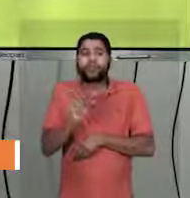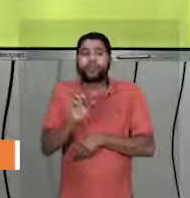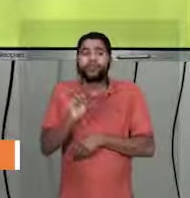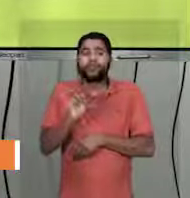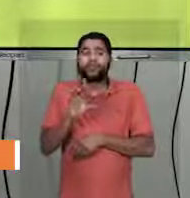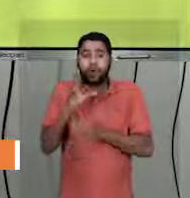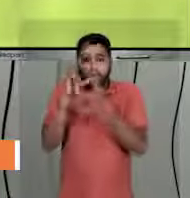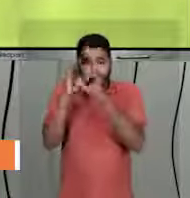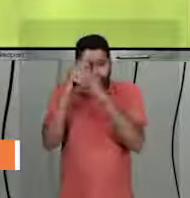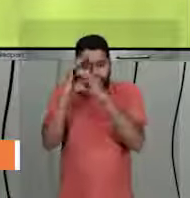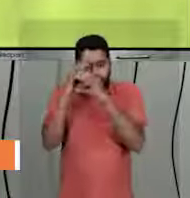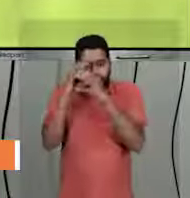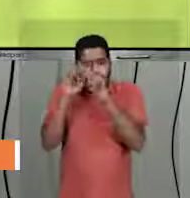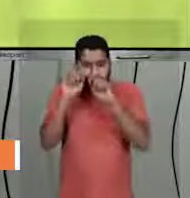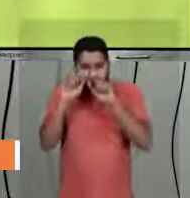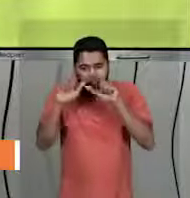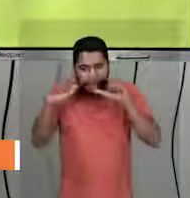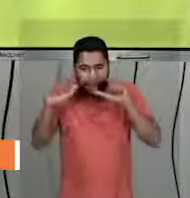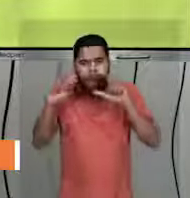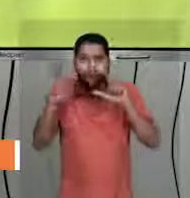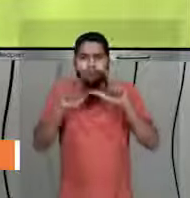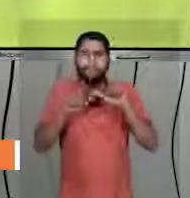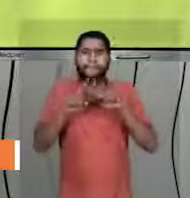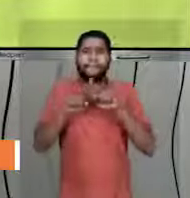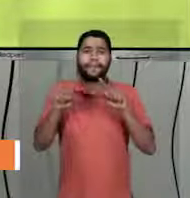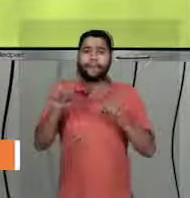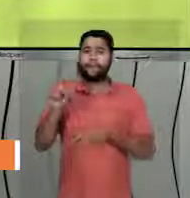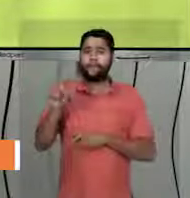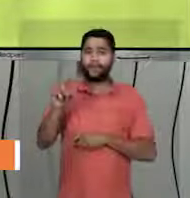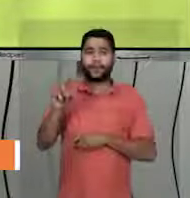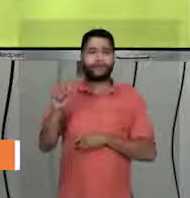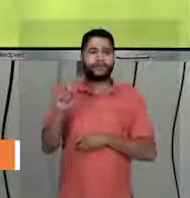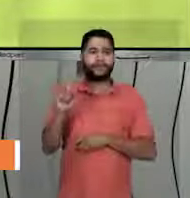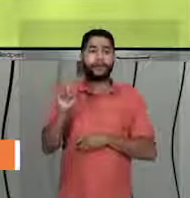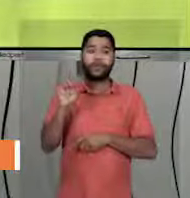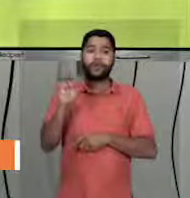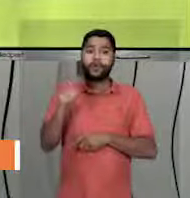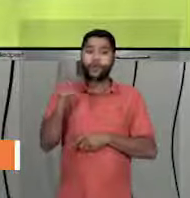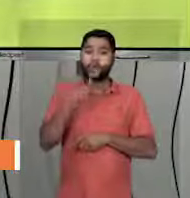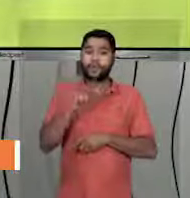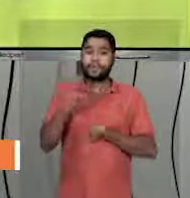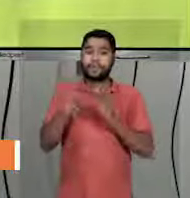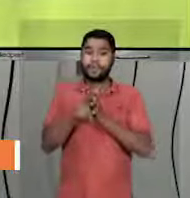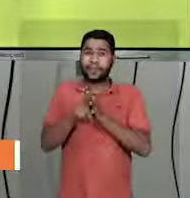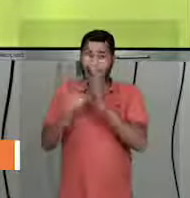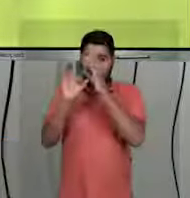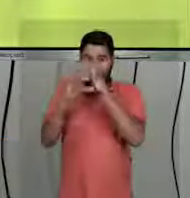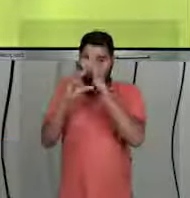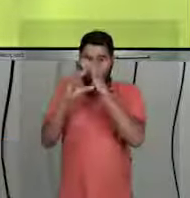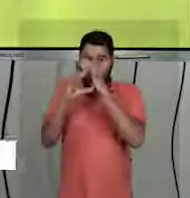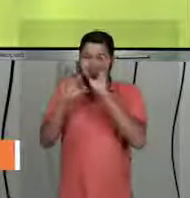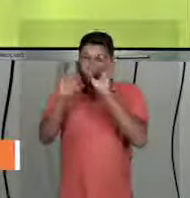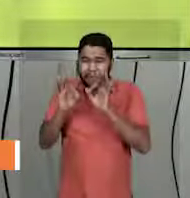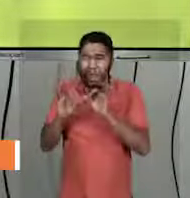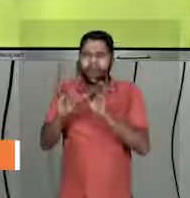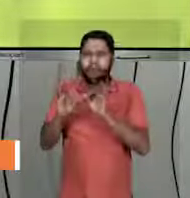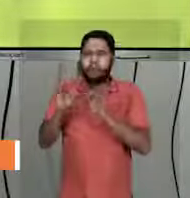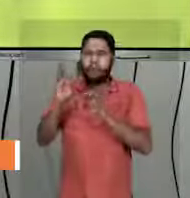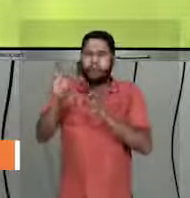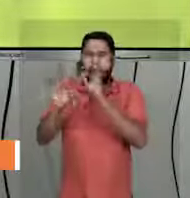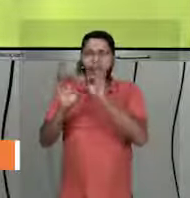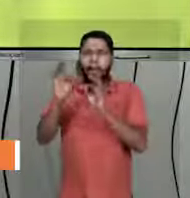enxergá-la com o microscópio óptico, mas o vírus não, o vírus a gente só consegue com microscopia eletrônica, tá certo? Porque ele é